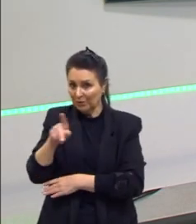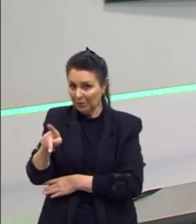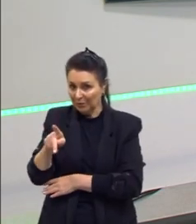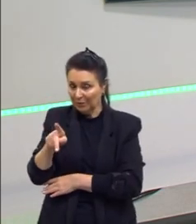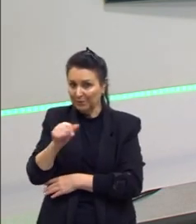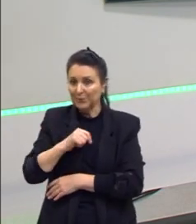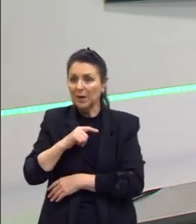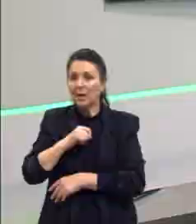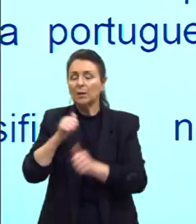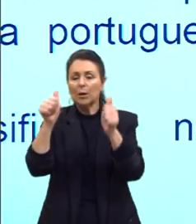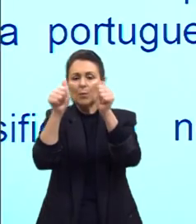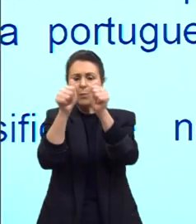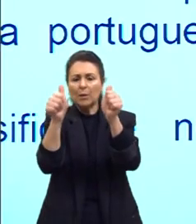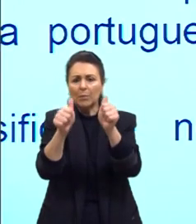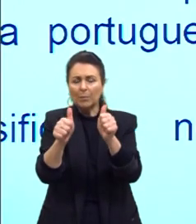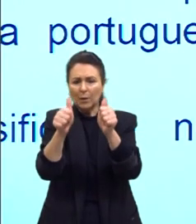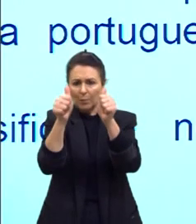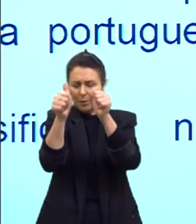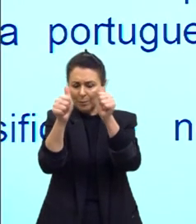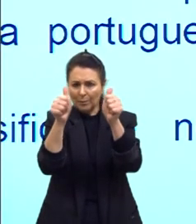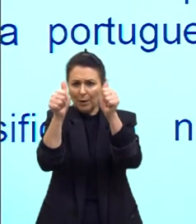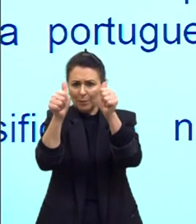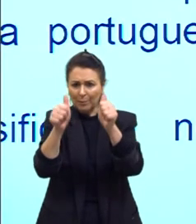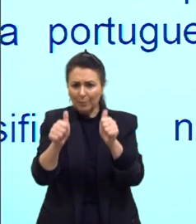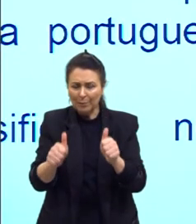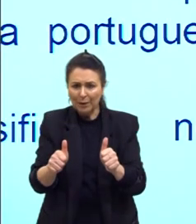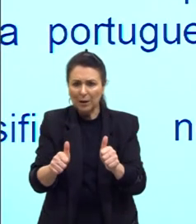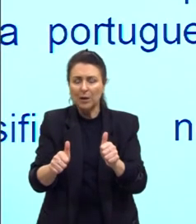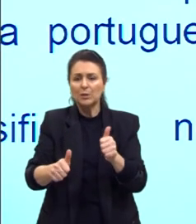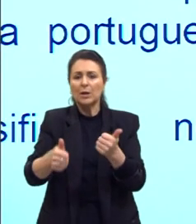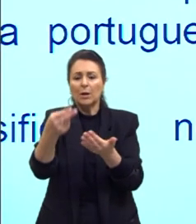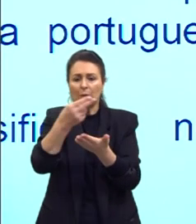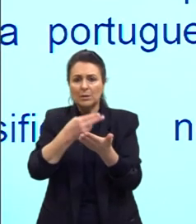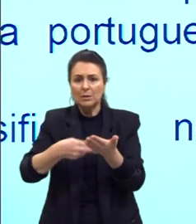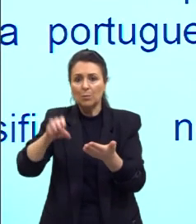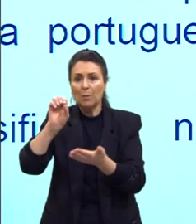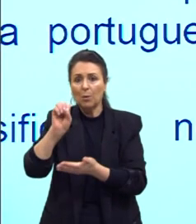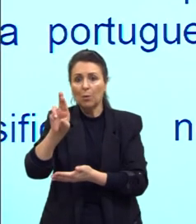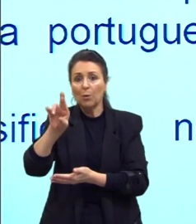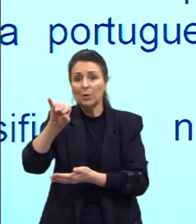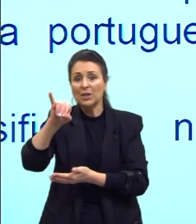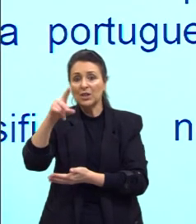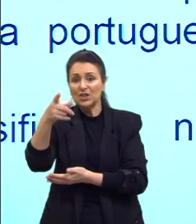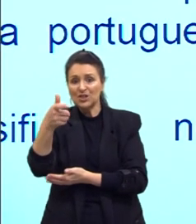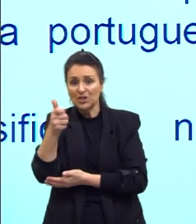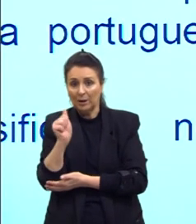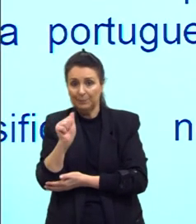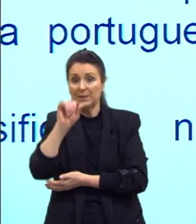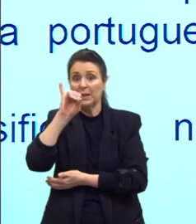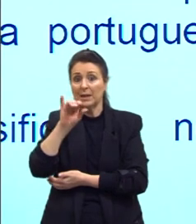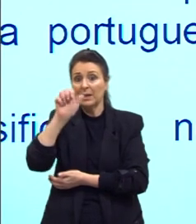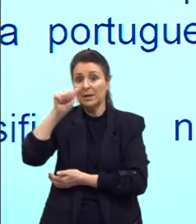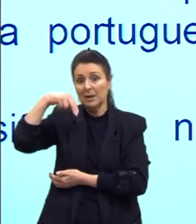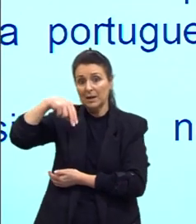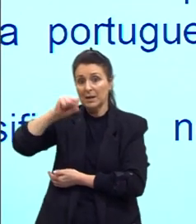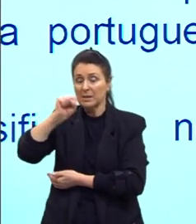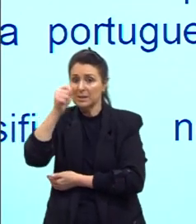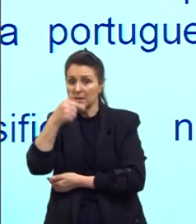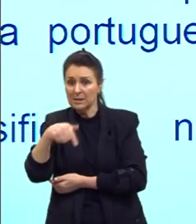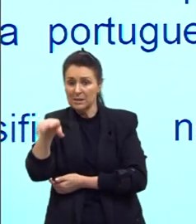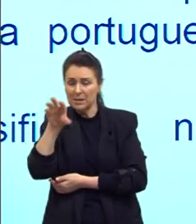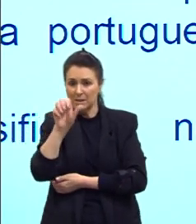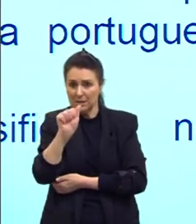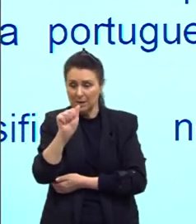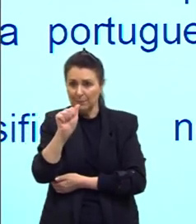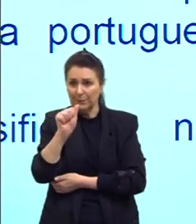tem uma imagem é uma ilustração que seria de uma orixá de Iansã e ela tá com um